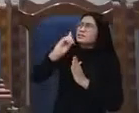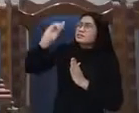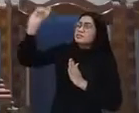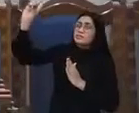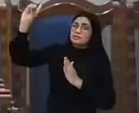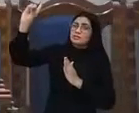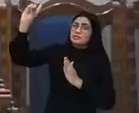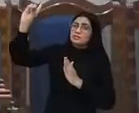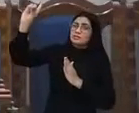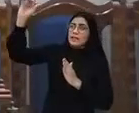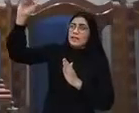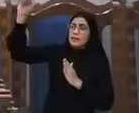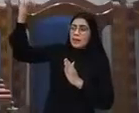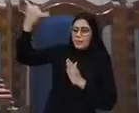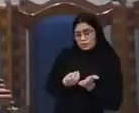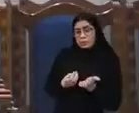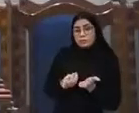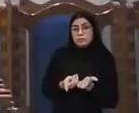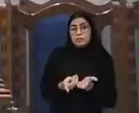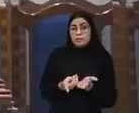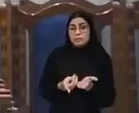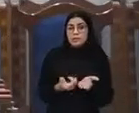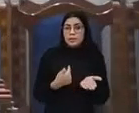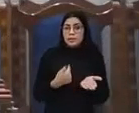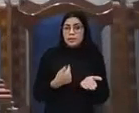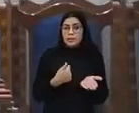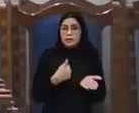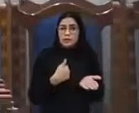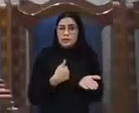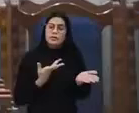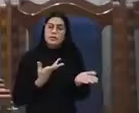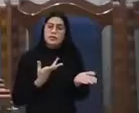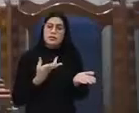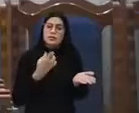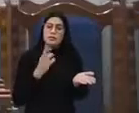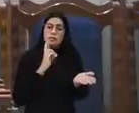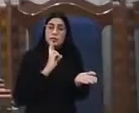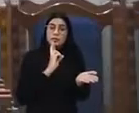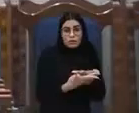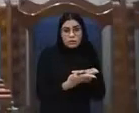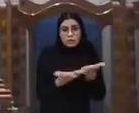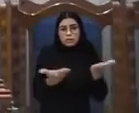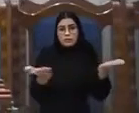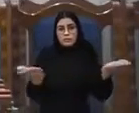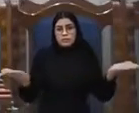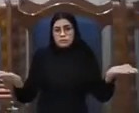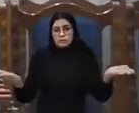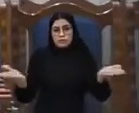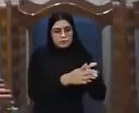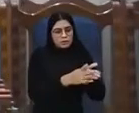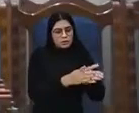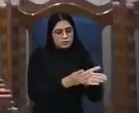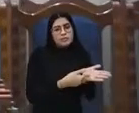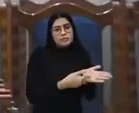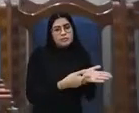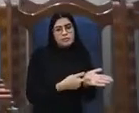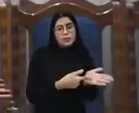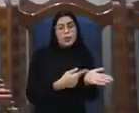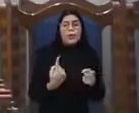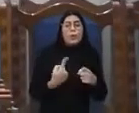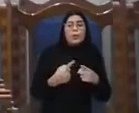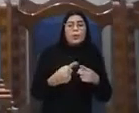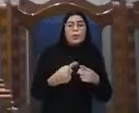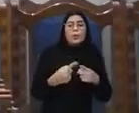bíblica e eu quero dar uma resposta à luz da palavra de Deus, porque nós não temos